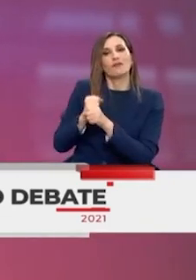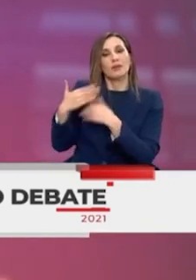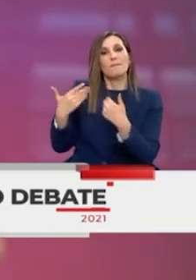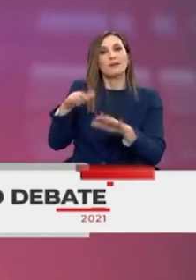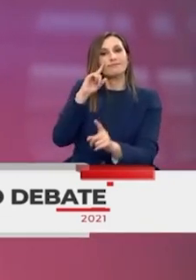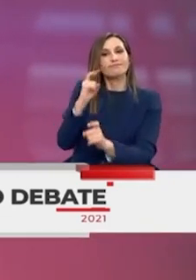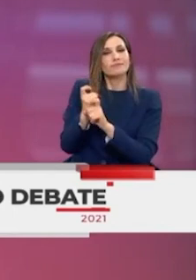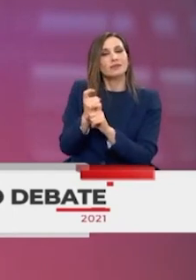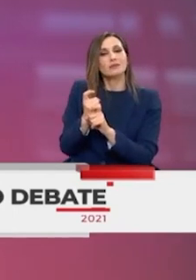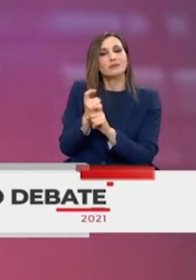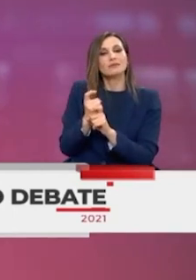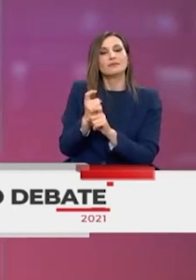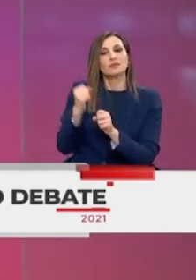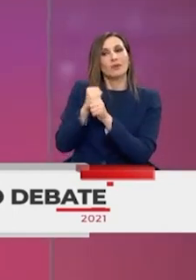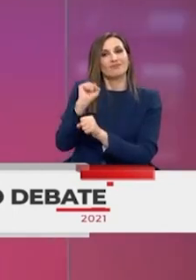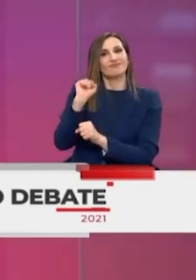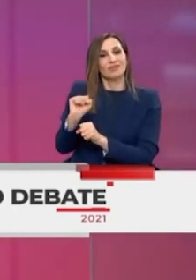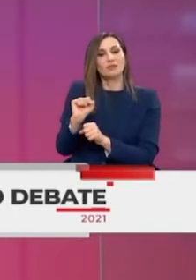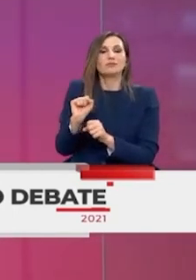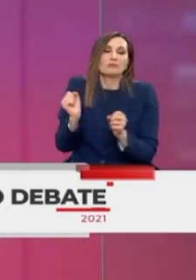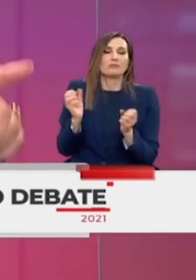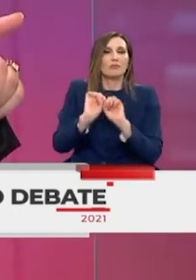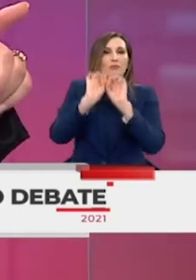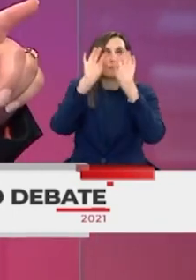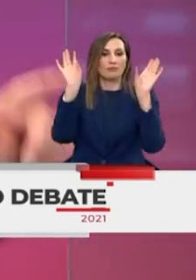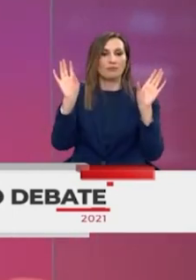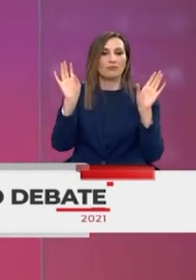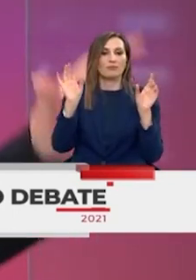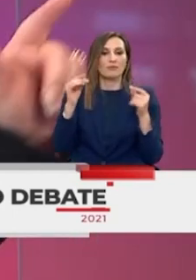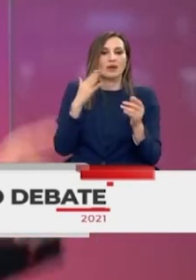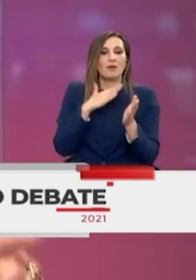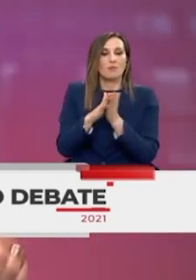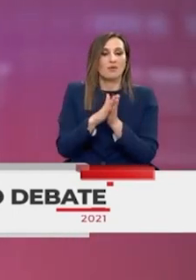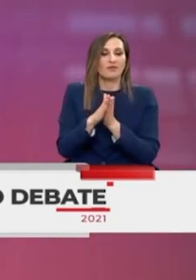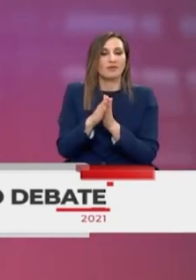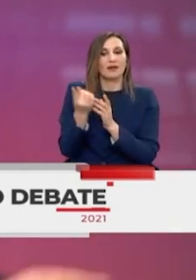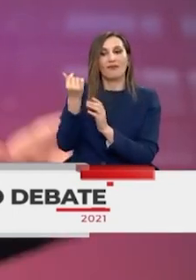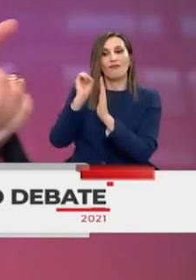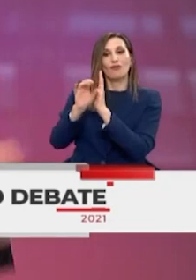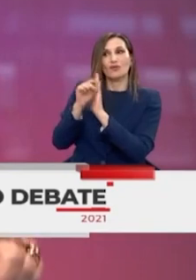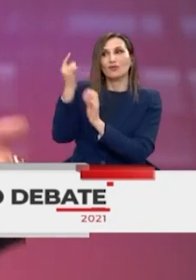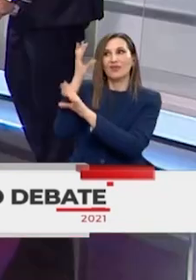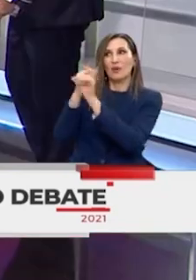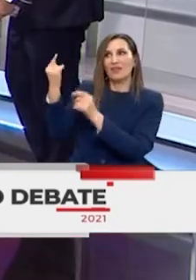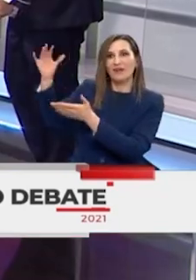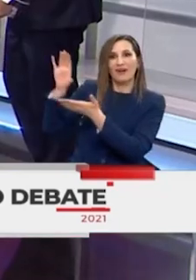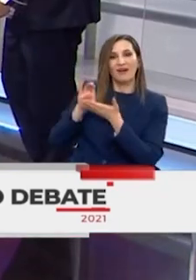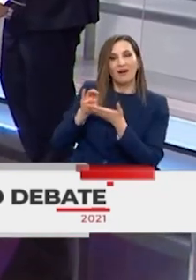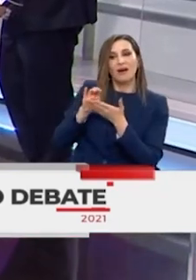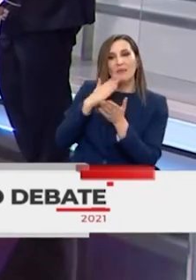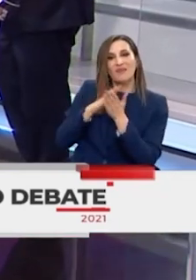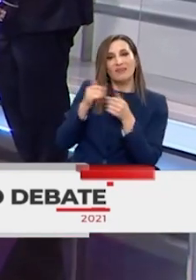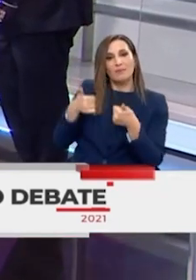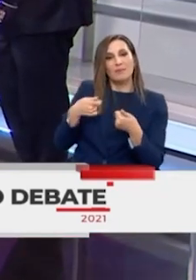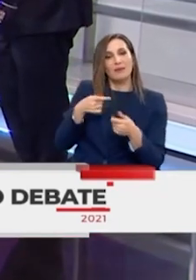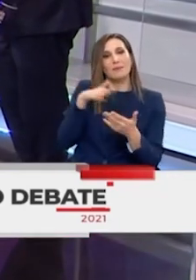exigência, no cumprimento das suas missões, e que há, obviamente, a utilização dos fundos europeus para garantir que o país saia